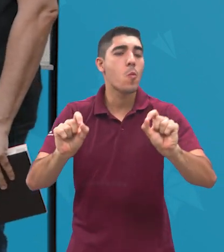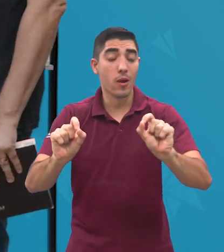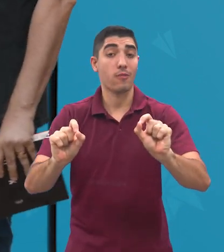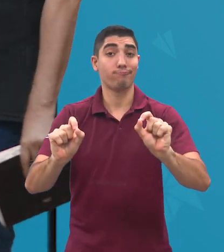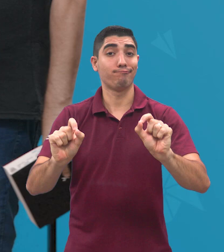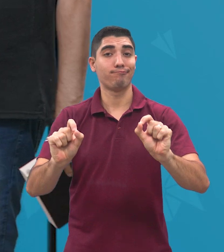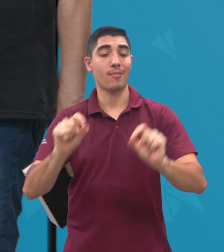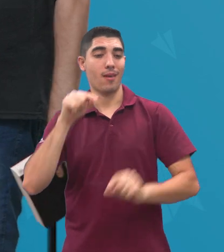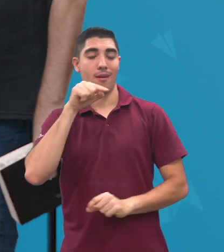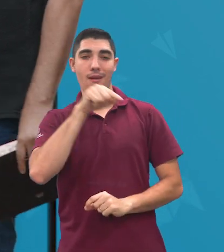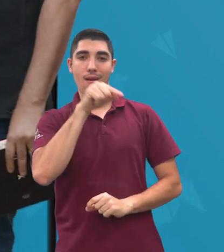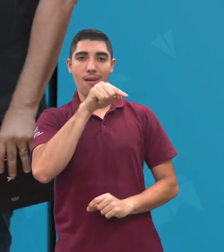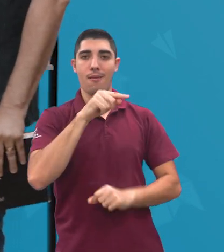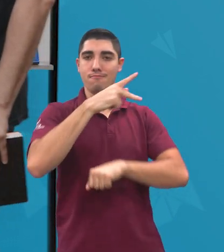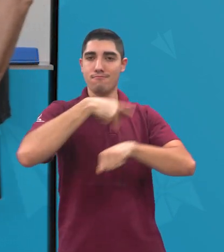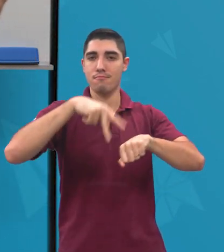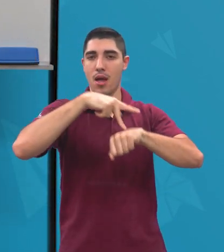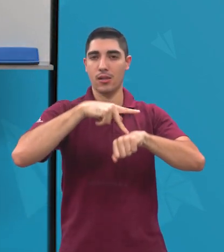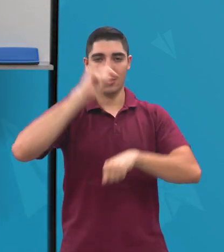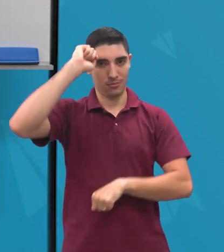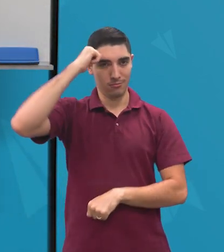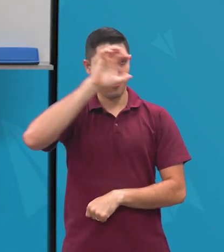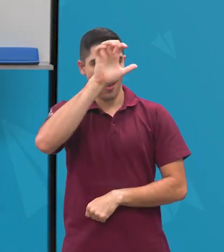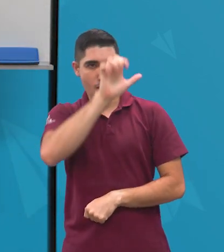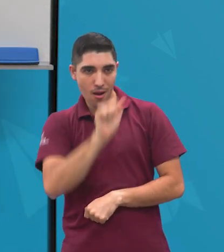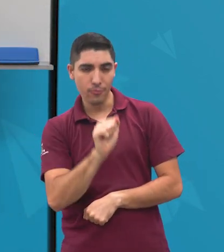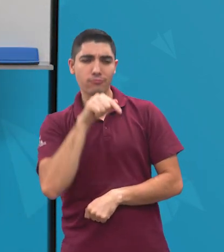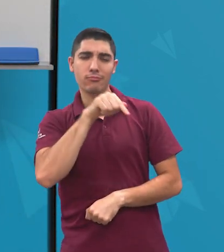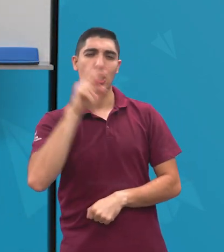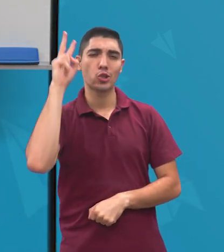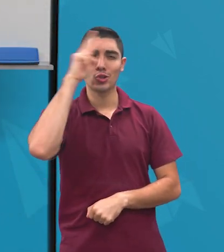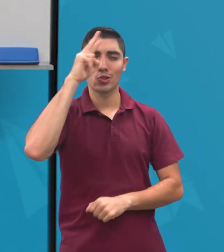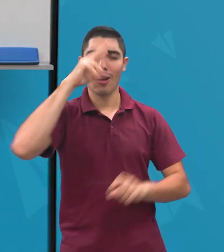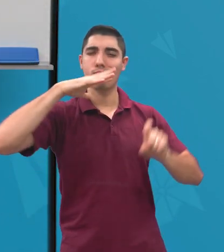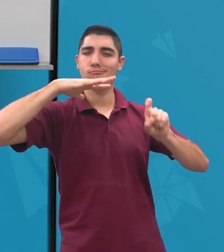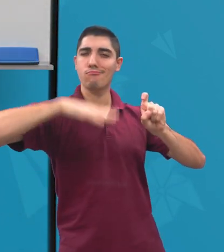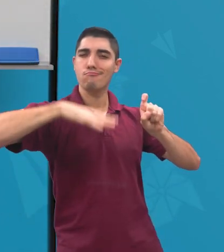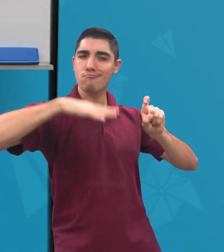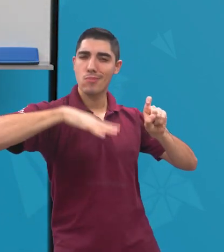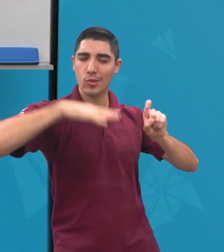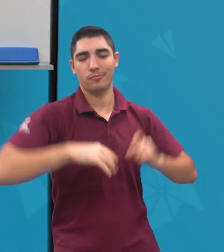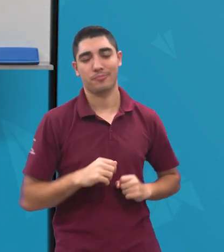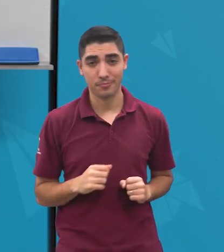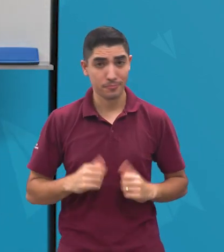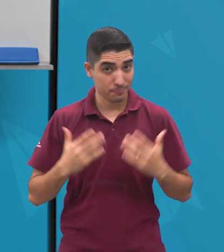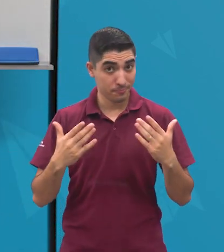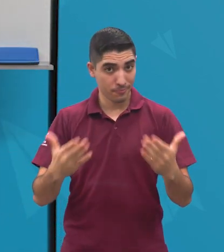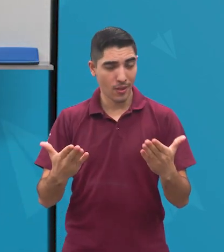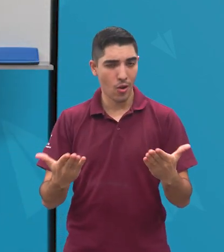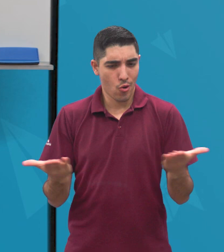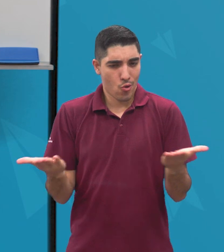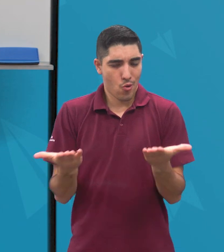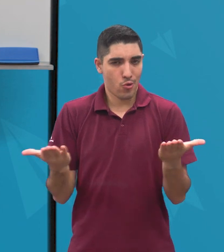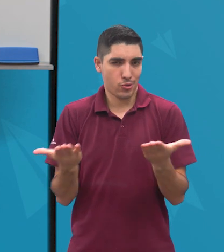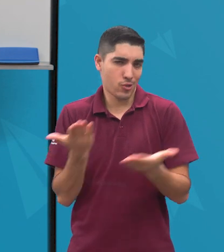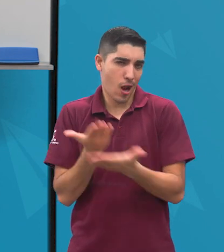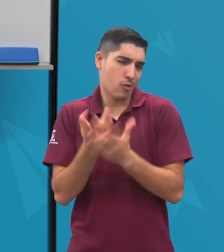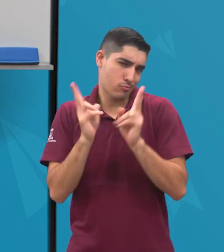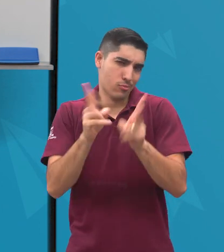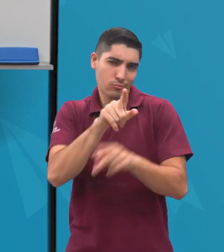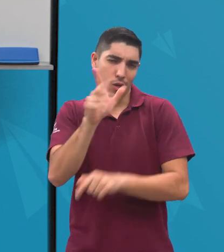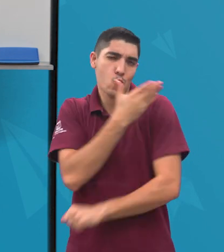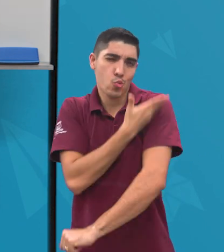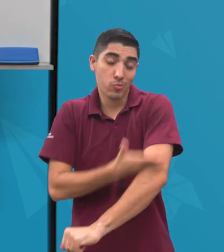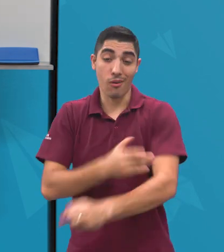ser mitologias africanas. Como a gente costuma fazer, esse nosso encontro ele vai ser dividido em